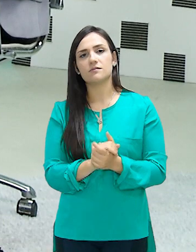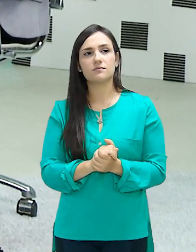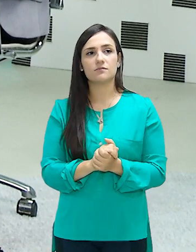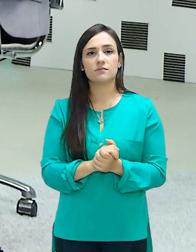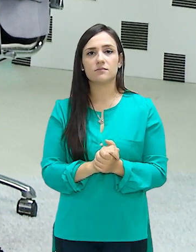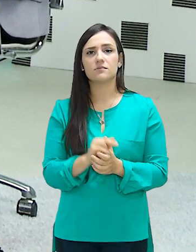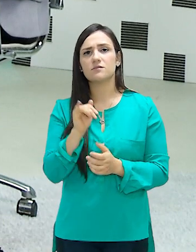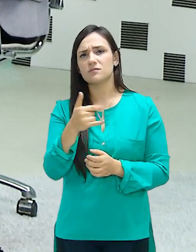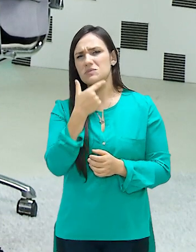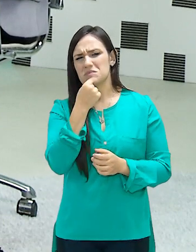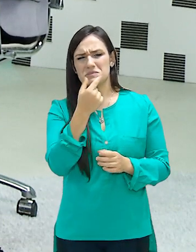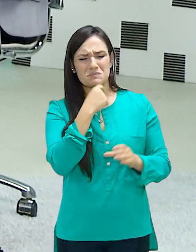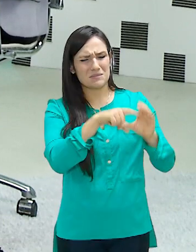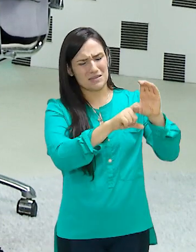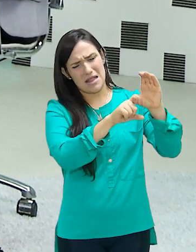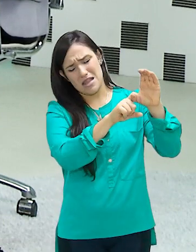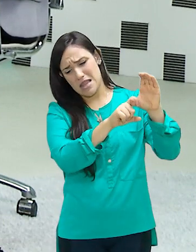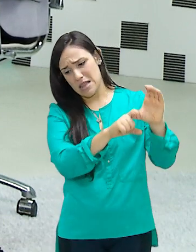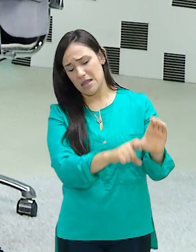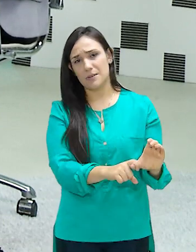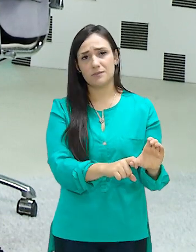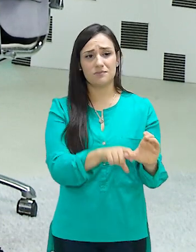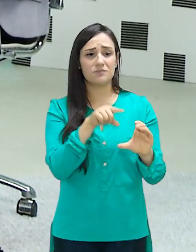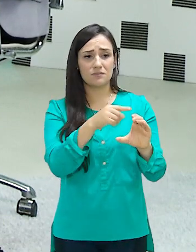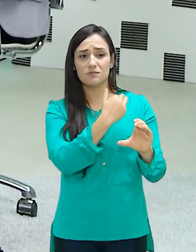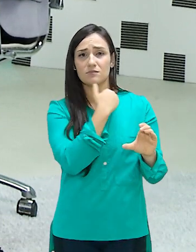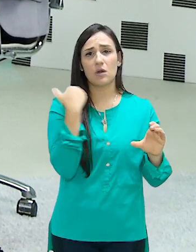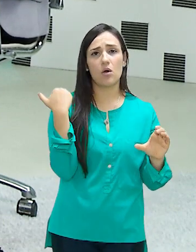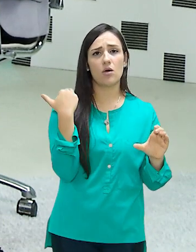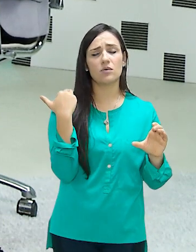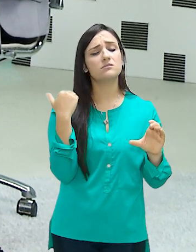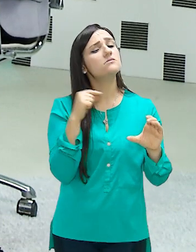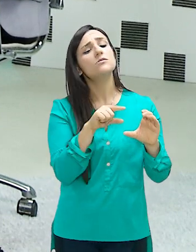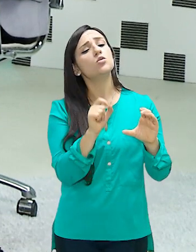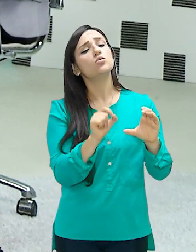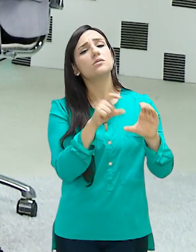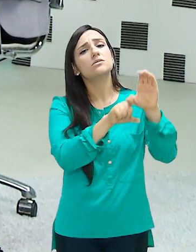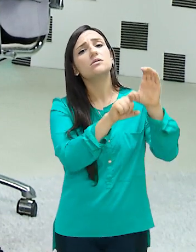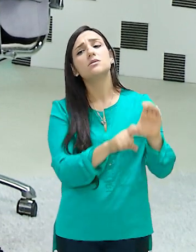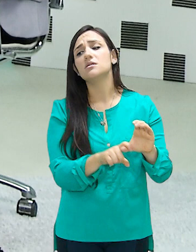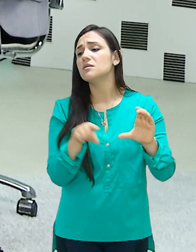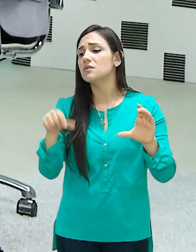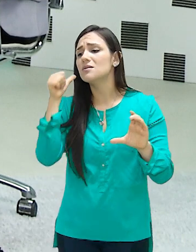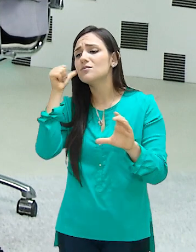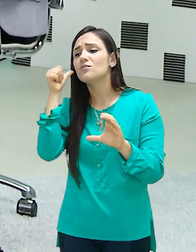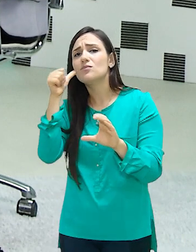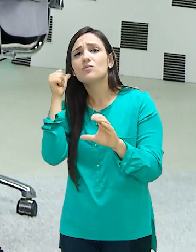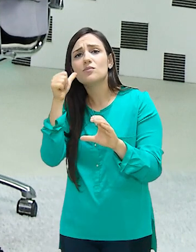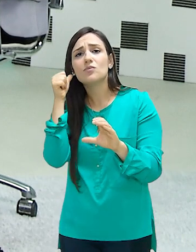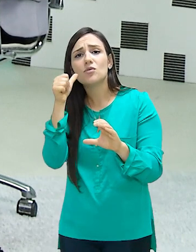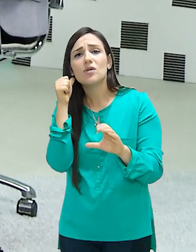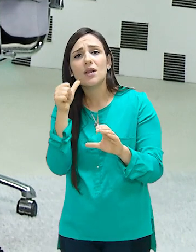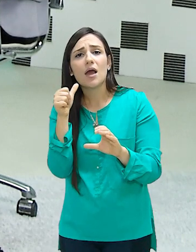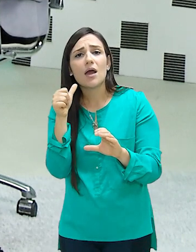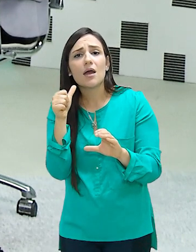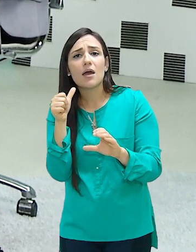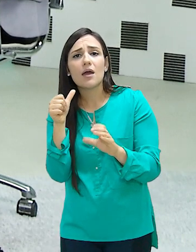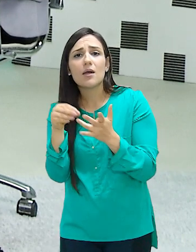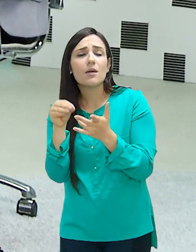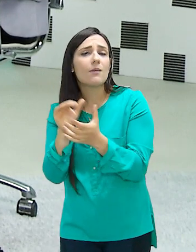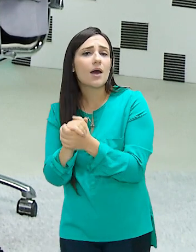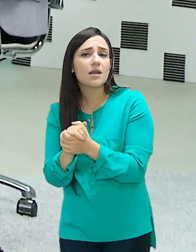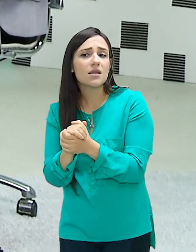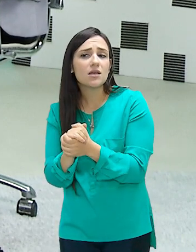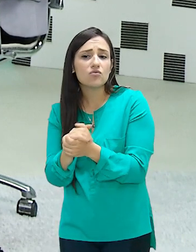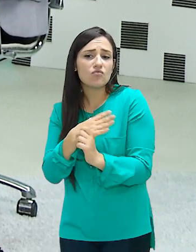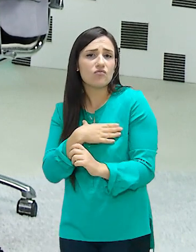o homem endividado, cheio de dívidas, de repente morre. Como é que fica a situação da viúva ou dos futuros herdeiros, ou